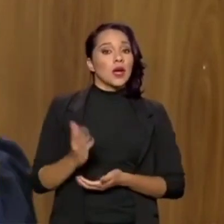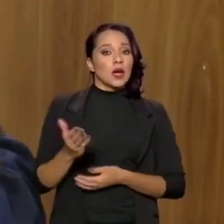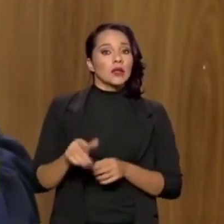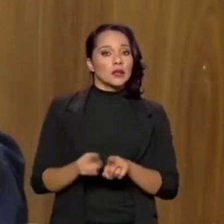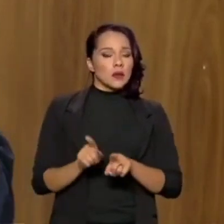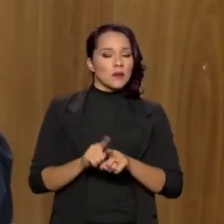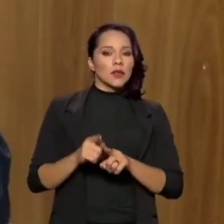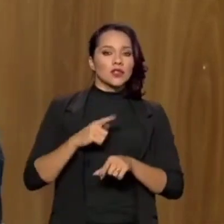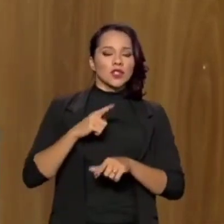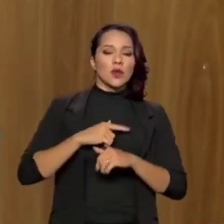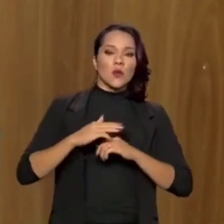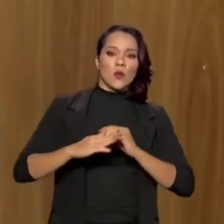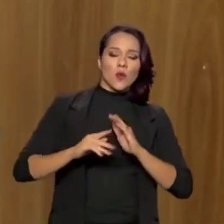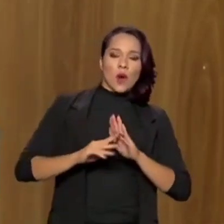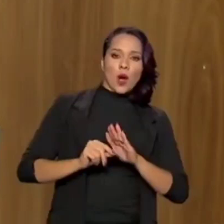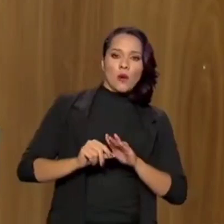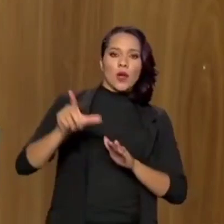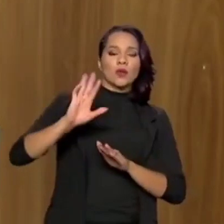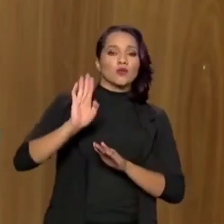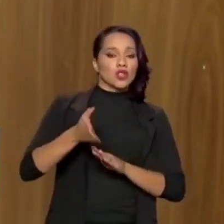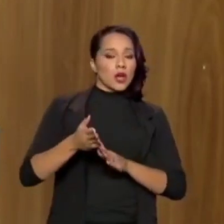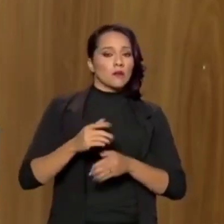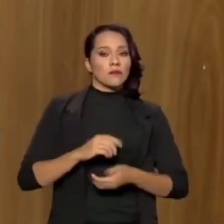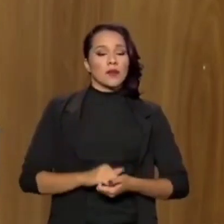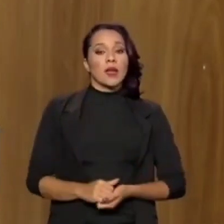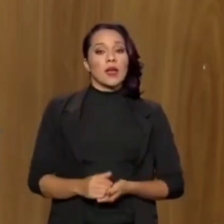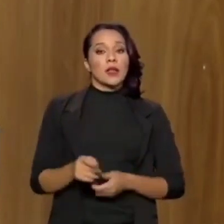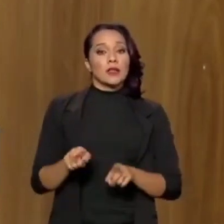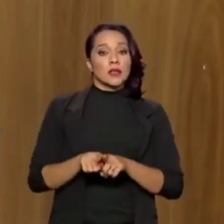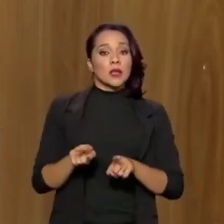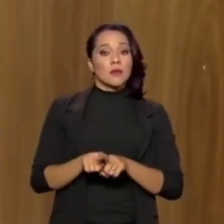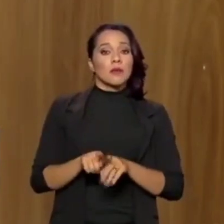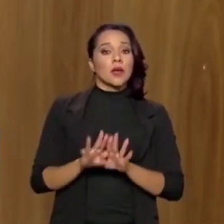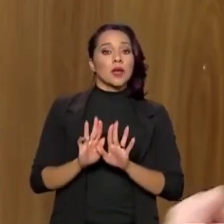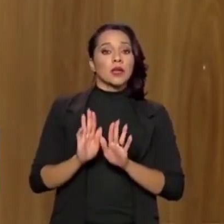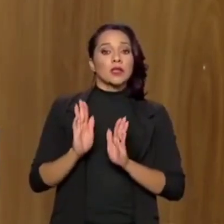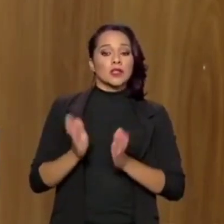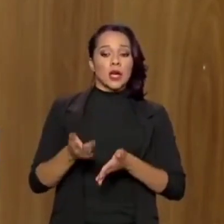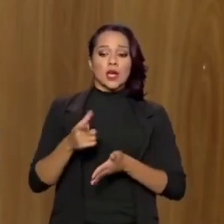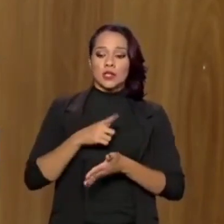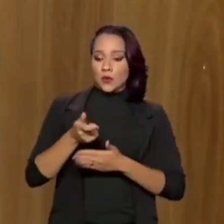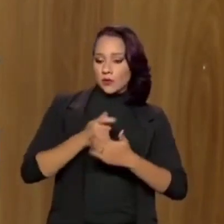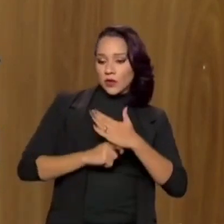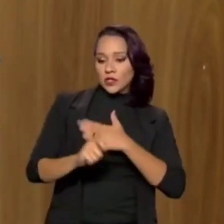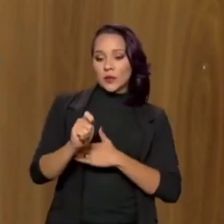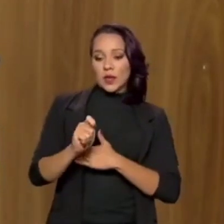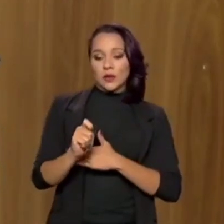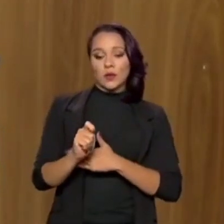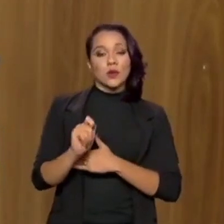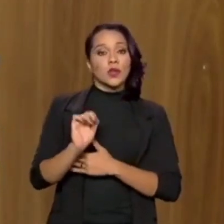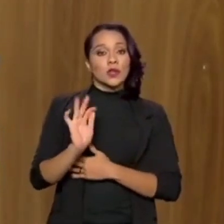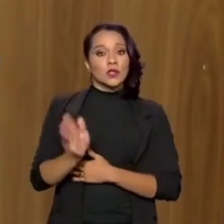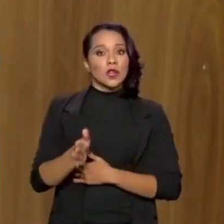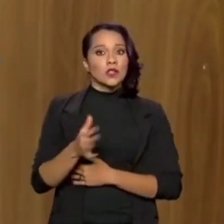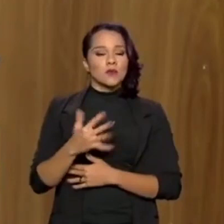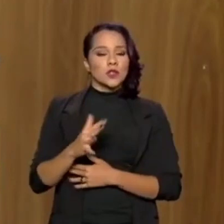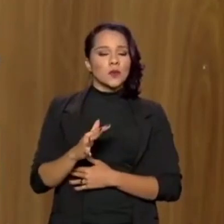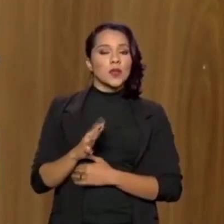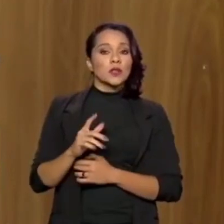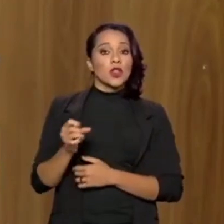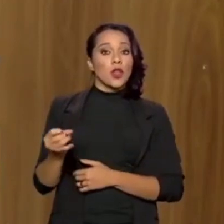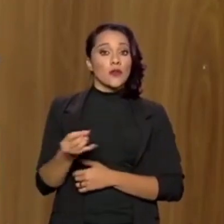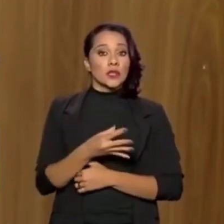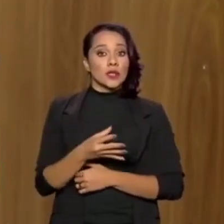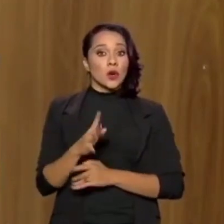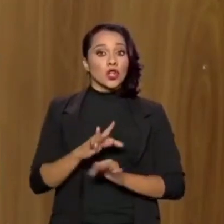da retomada do crescimento, que já está em andamento, a retomada dos investimentos, porque nós fizemos uma renovação